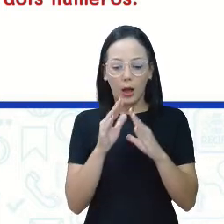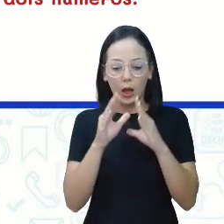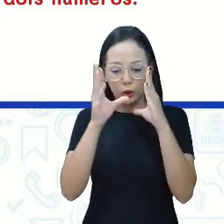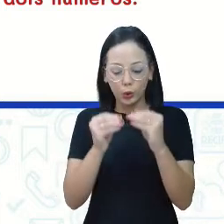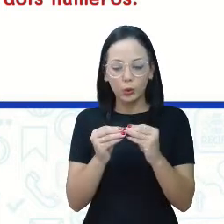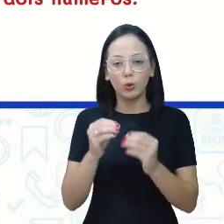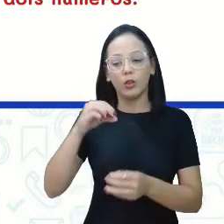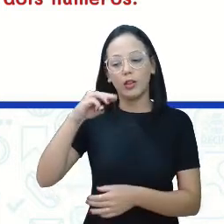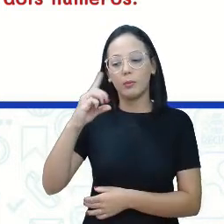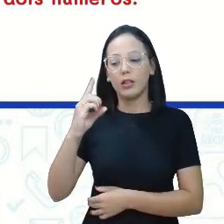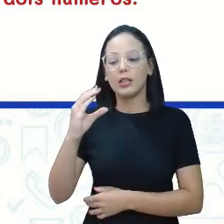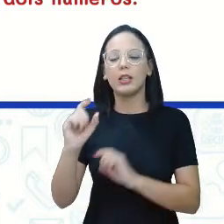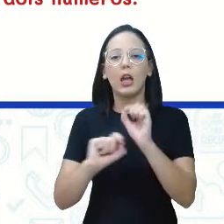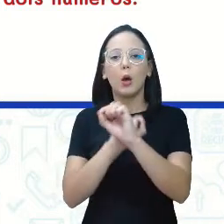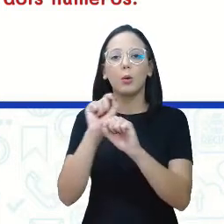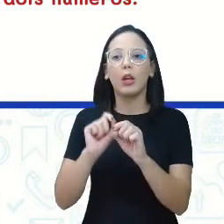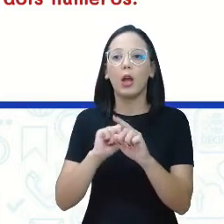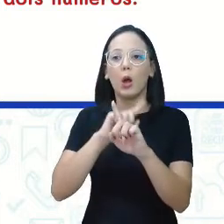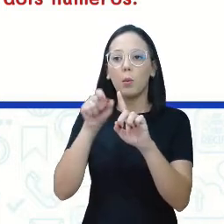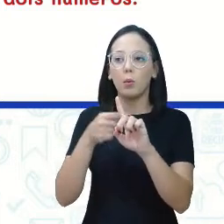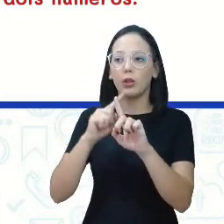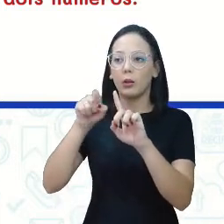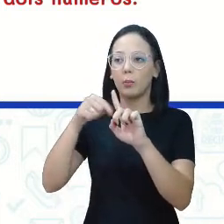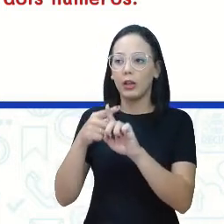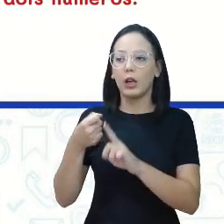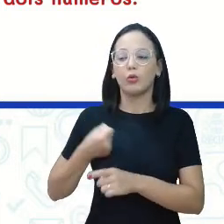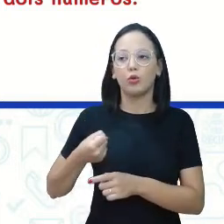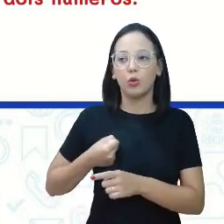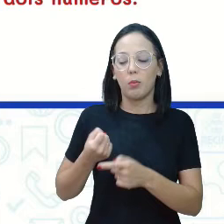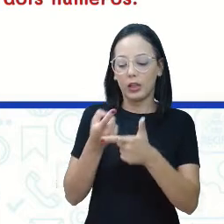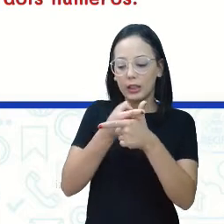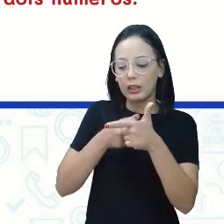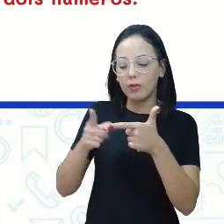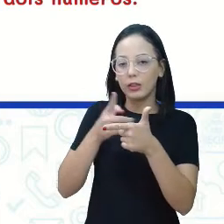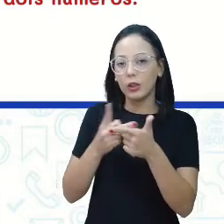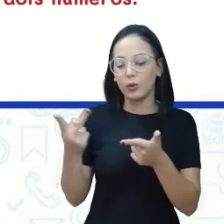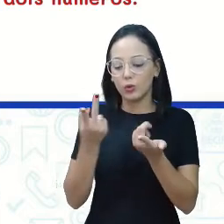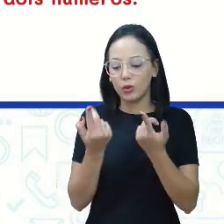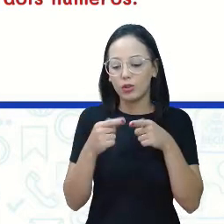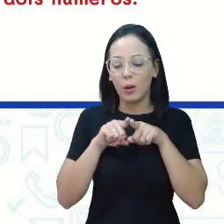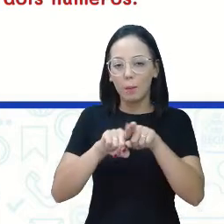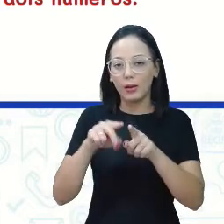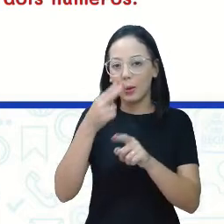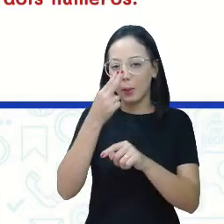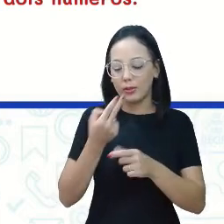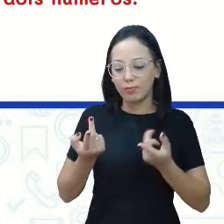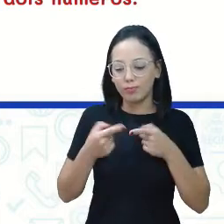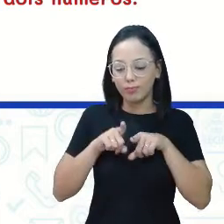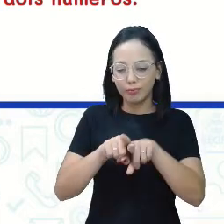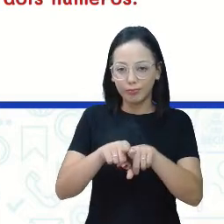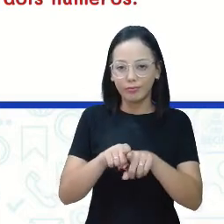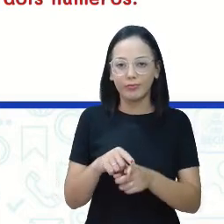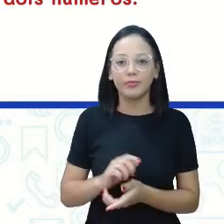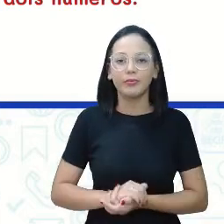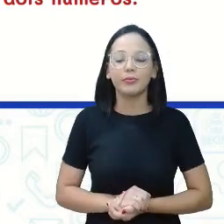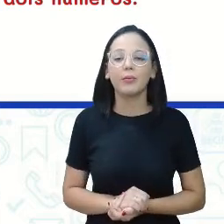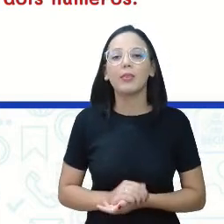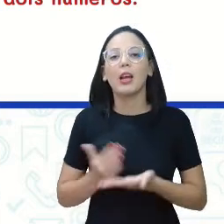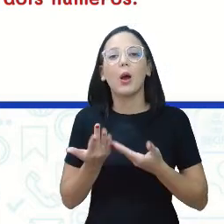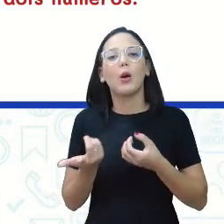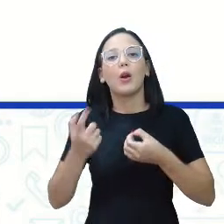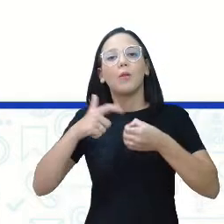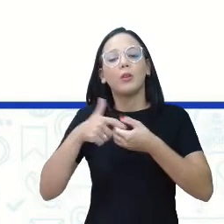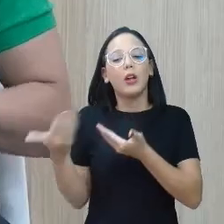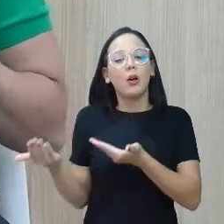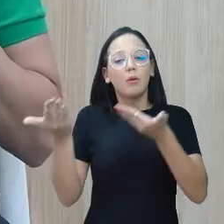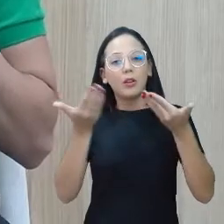e o MDC você multiplica os números que dividiram os dois, os números aí ao mesmo tempo, tá bom? Então eu vou voltar aqui